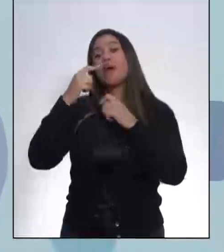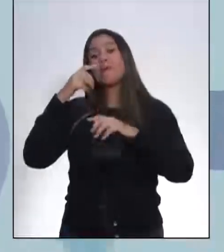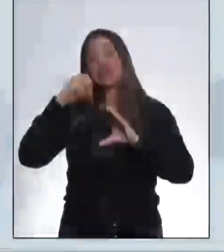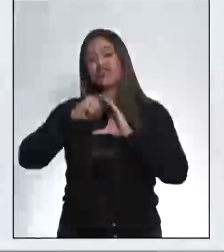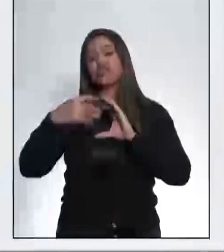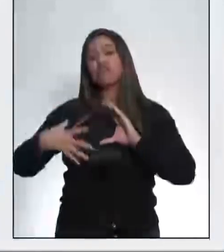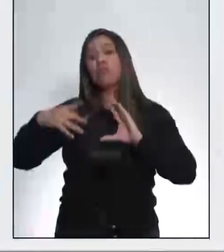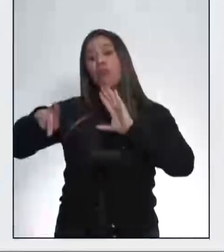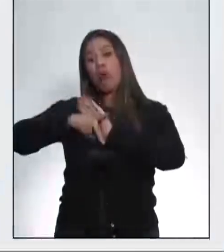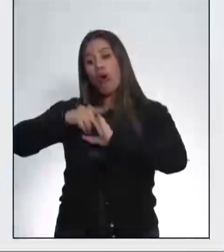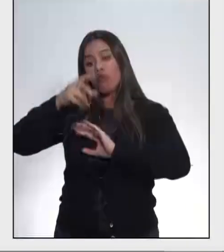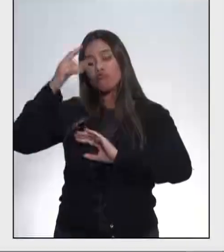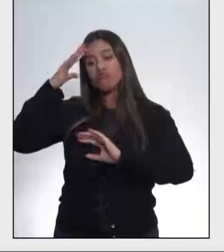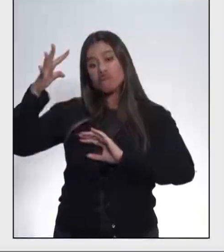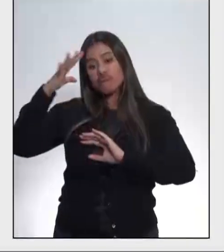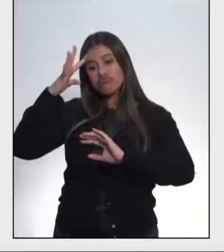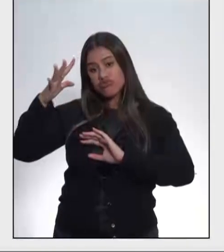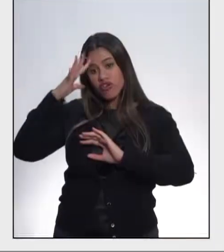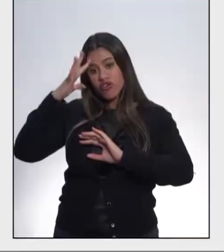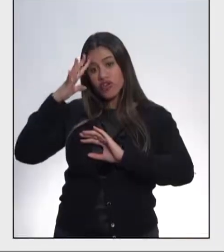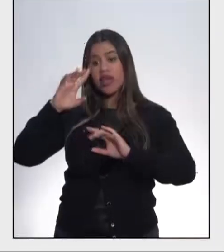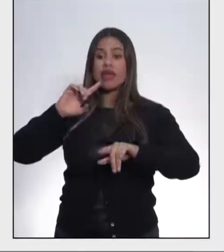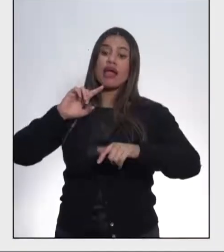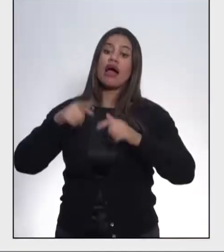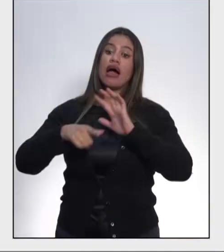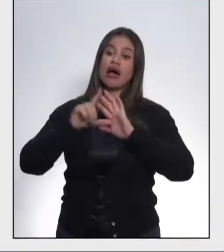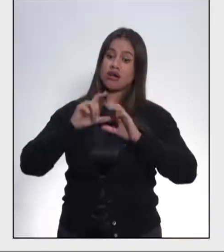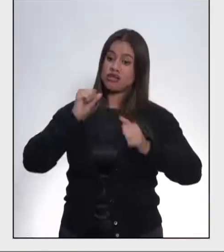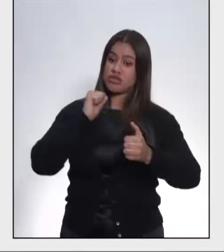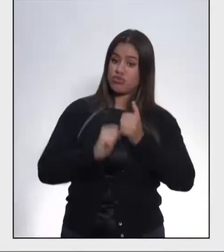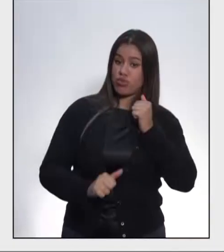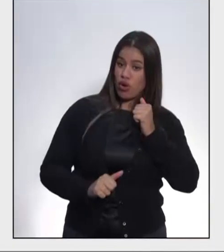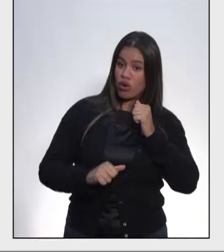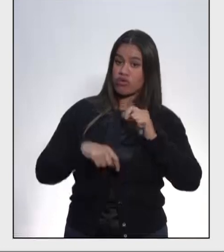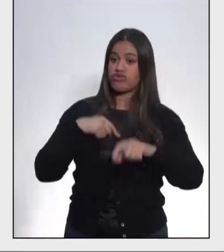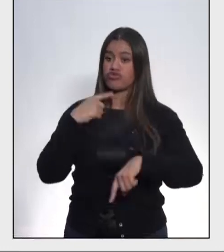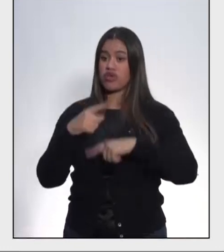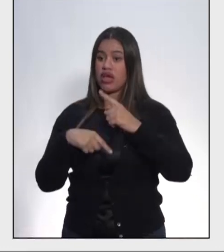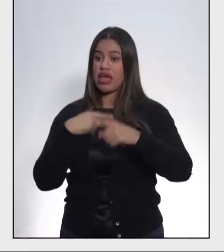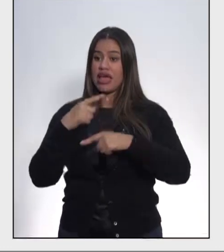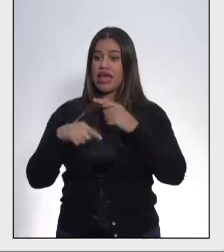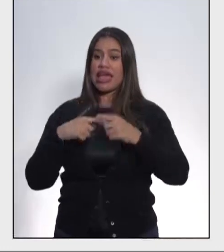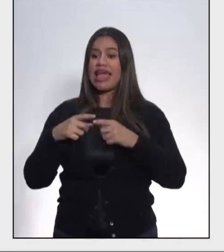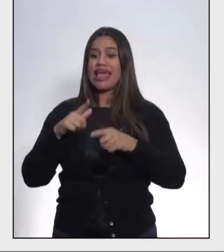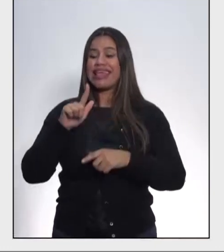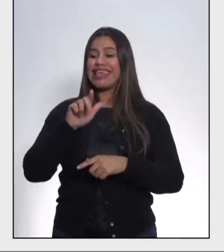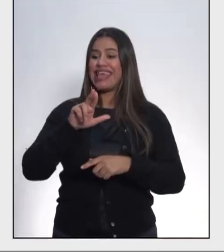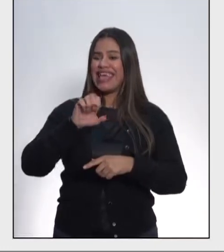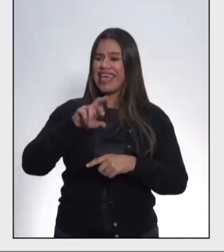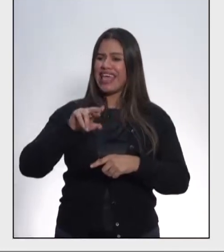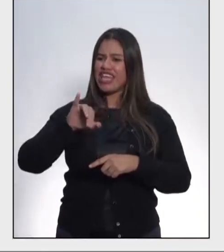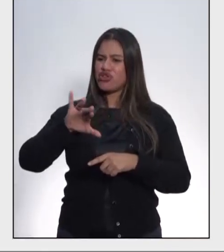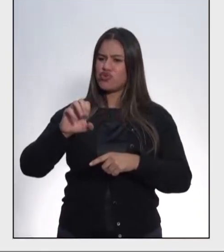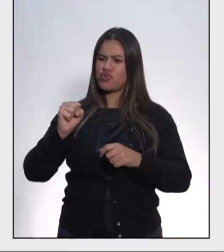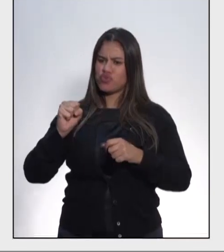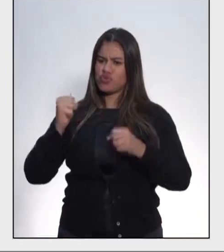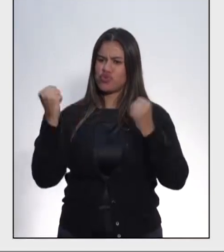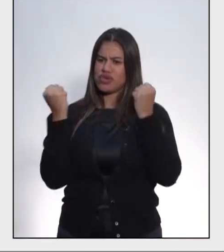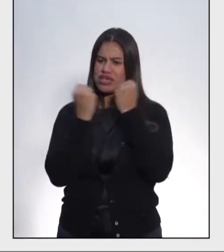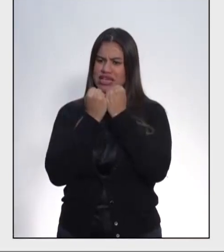Portanto, se tornaram um esporte, mas eram praticadas como objetivo guerreiro, a fim de garantir a sobrevivência. O texto não falou sobre isso, falou sobre a filosofia